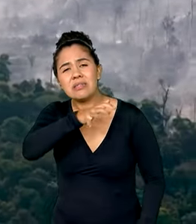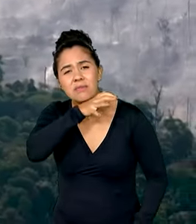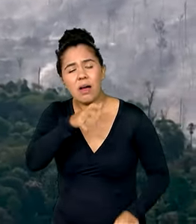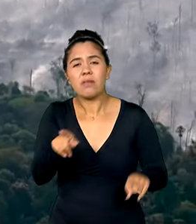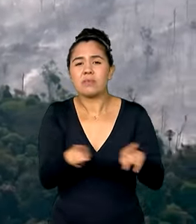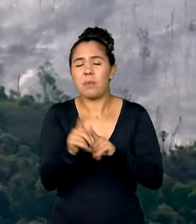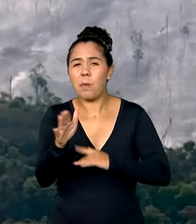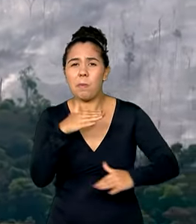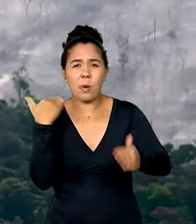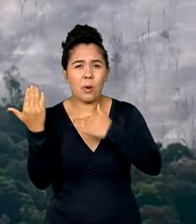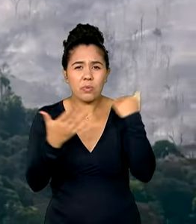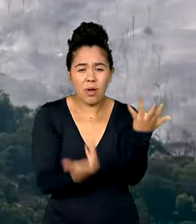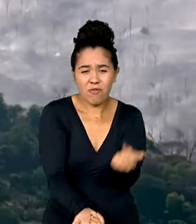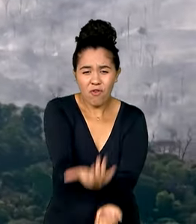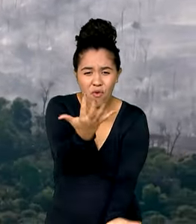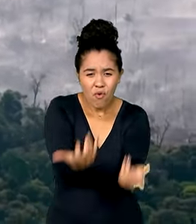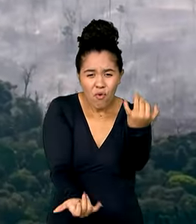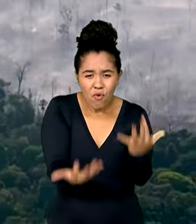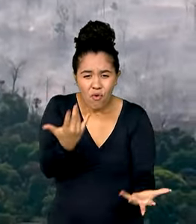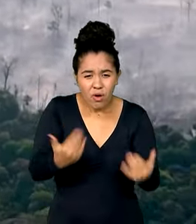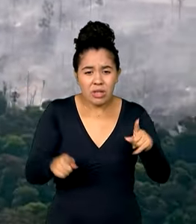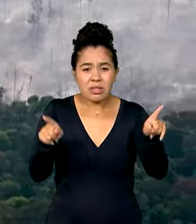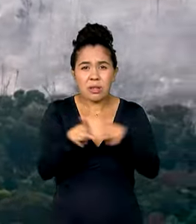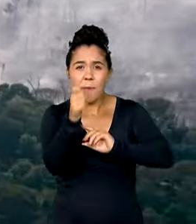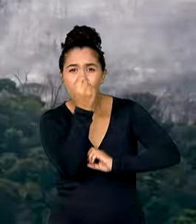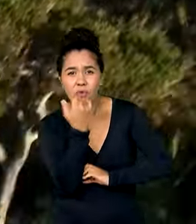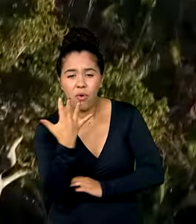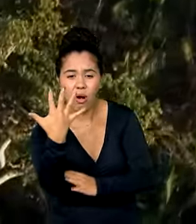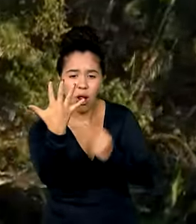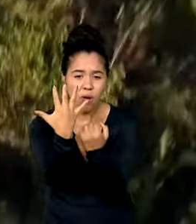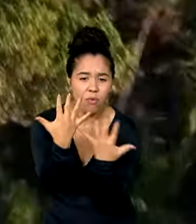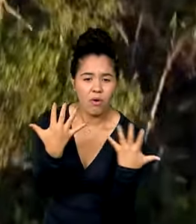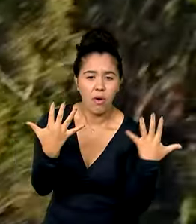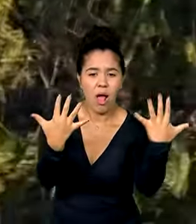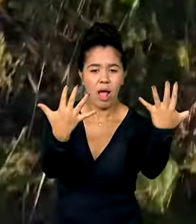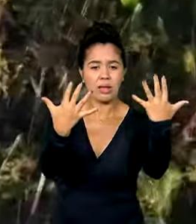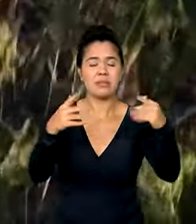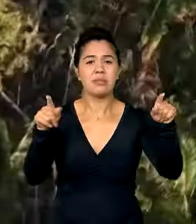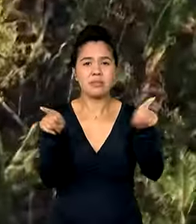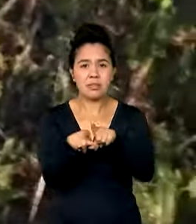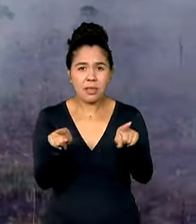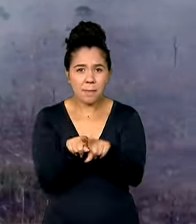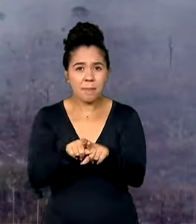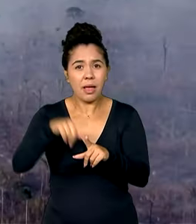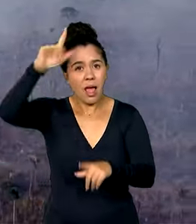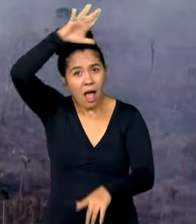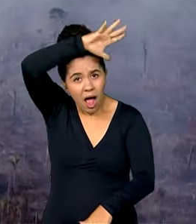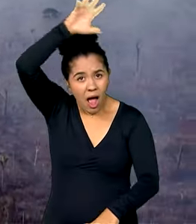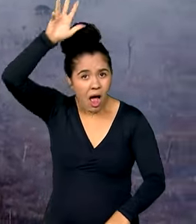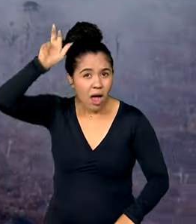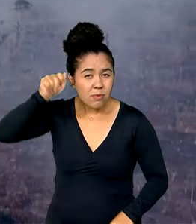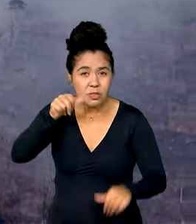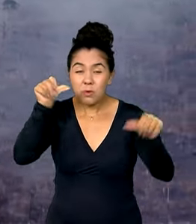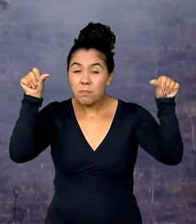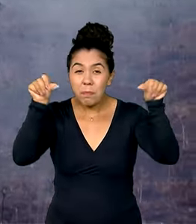do mundo escapou do fogo. No mês passado, o estado do Amazonas registrou o pior mês de agosto